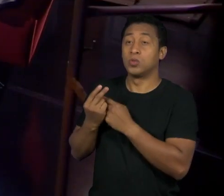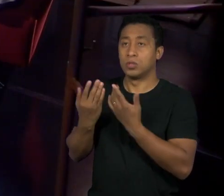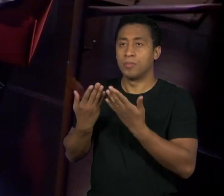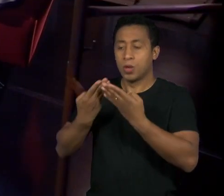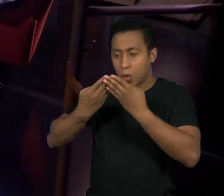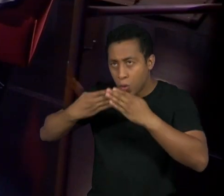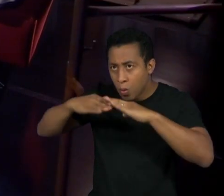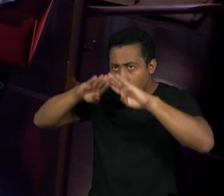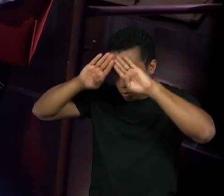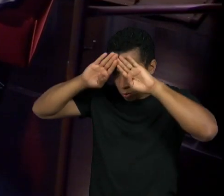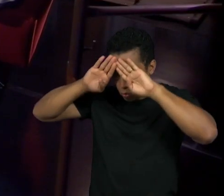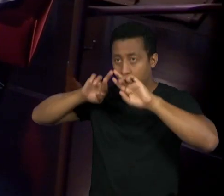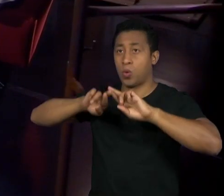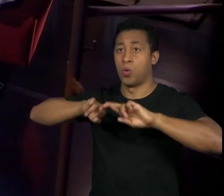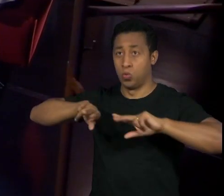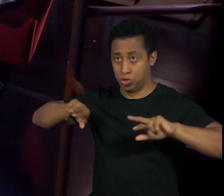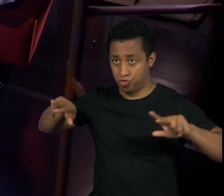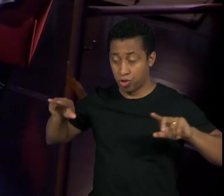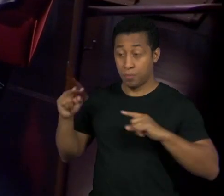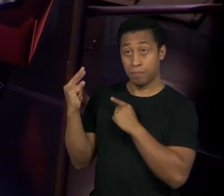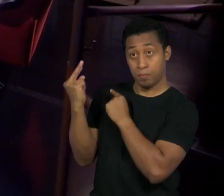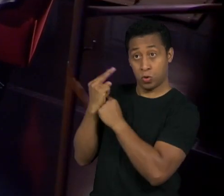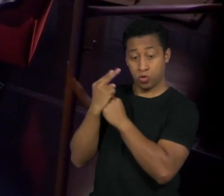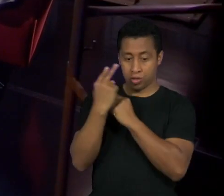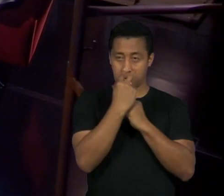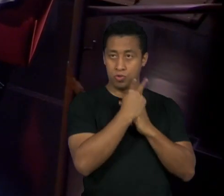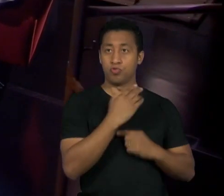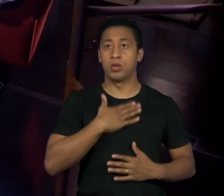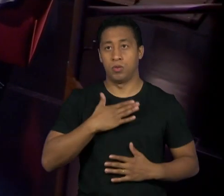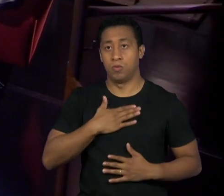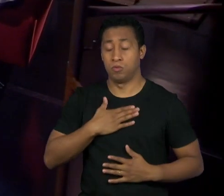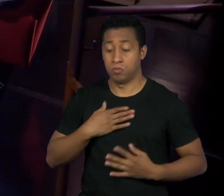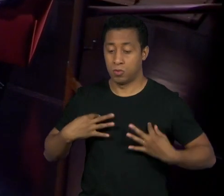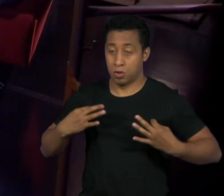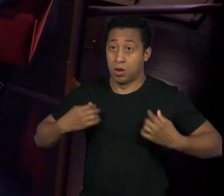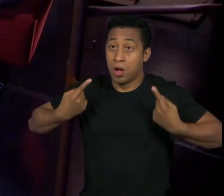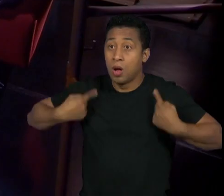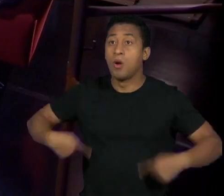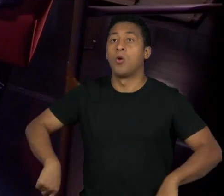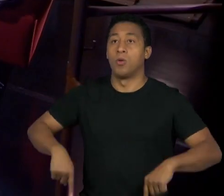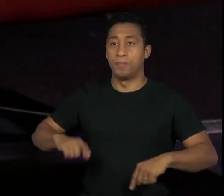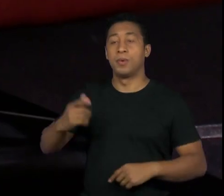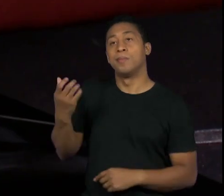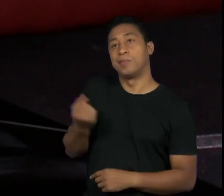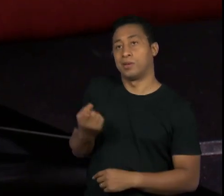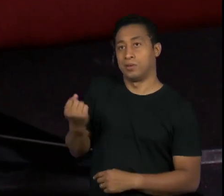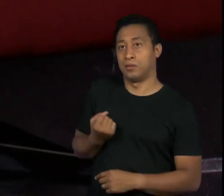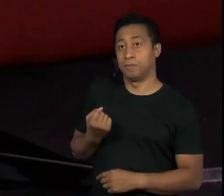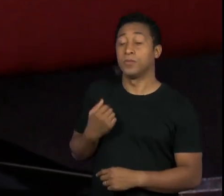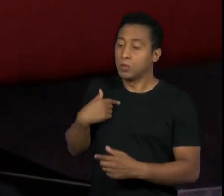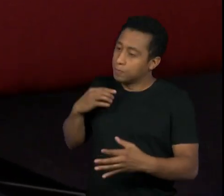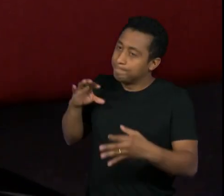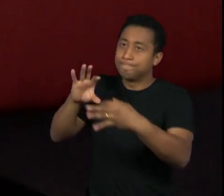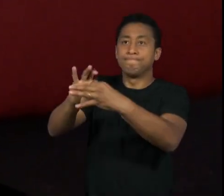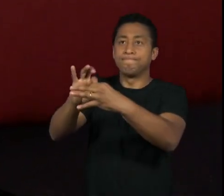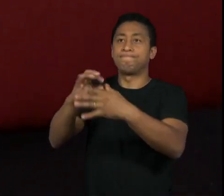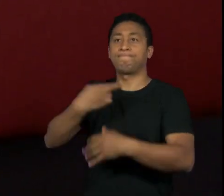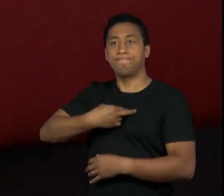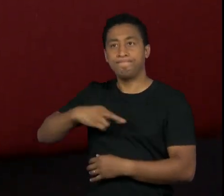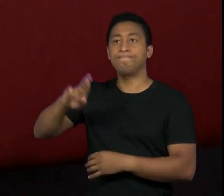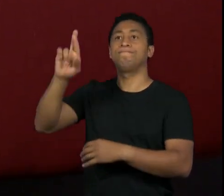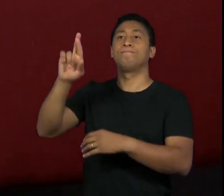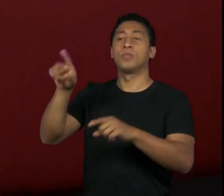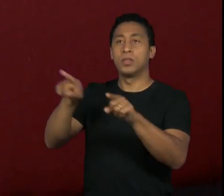o vestimentar-se. Tá. Não há materialidade que para a gente esteja dissociada da espiritualidade, do